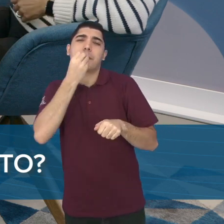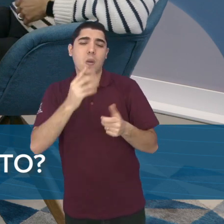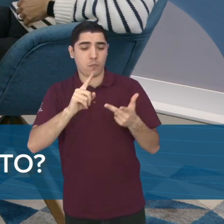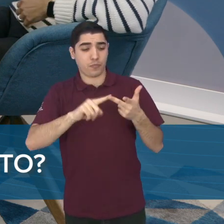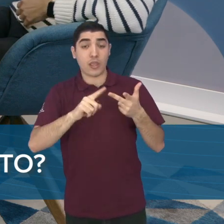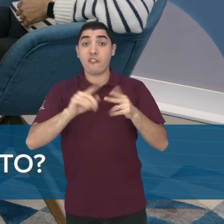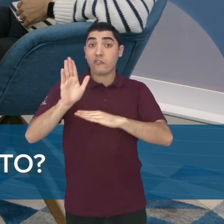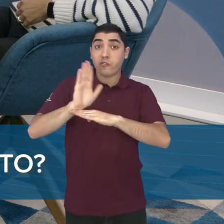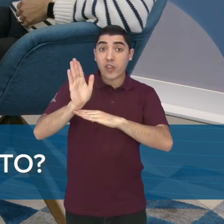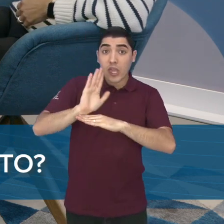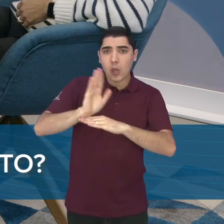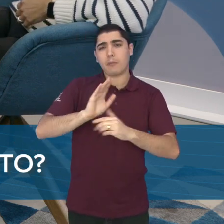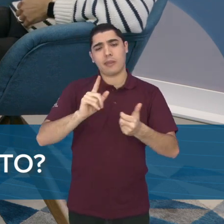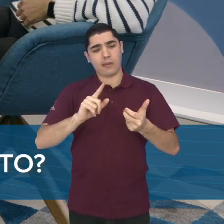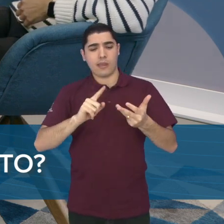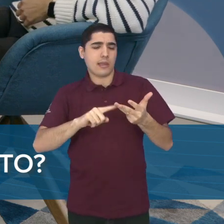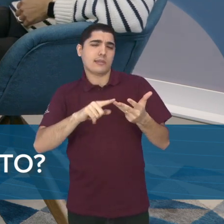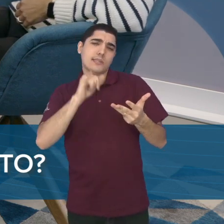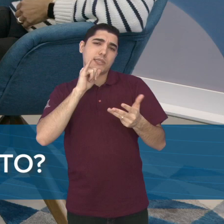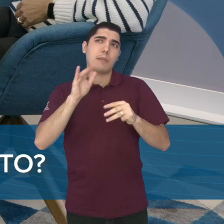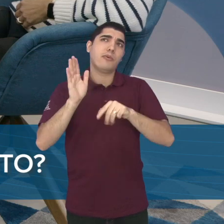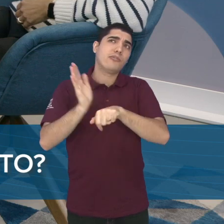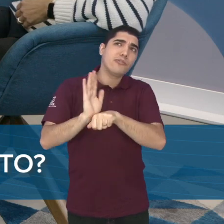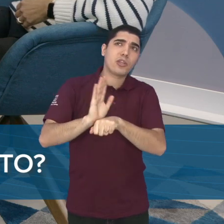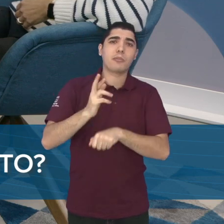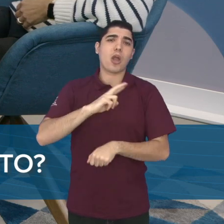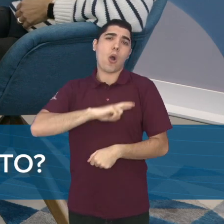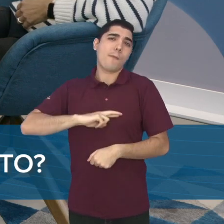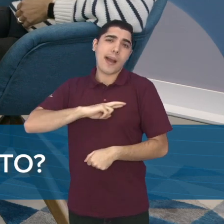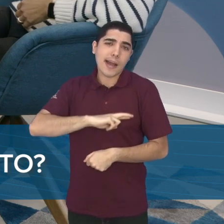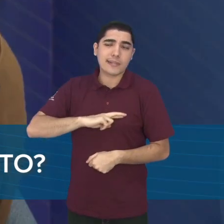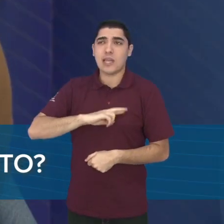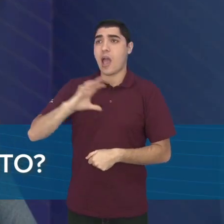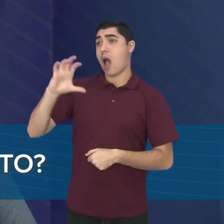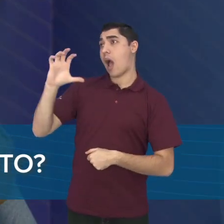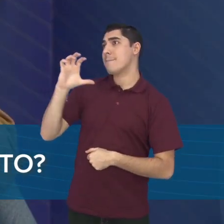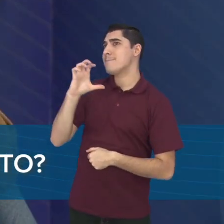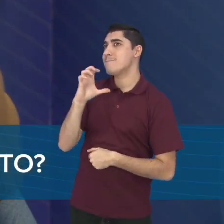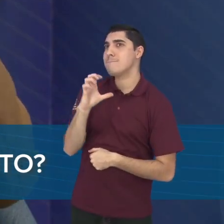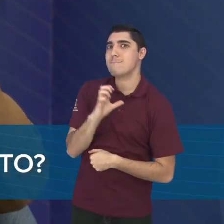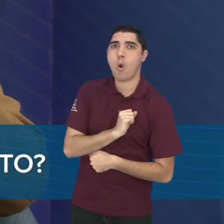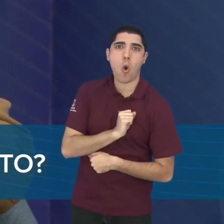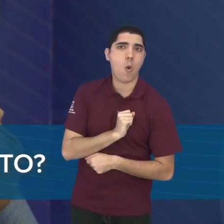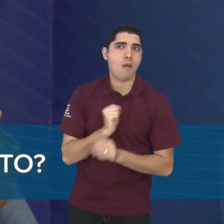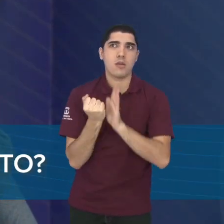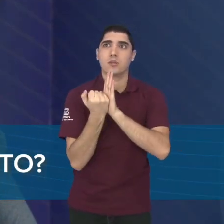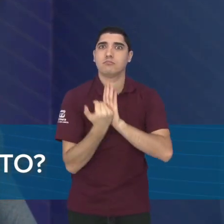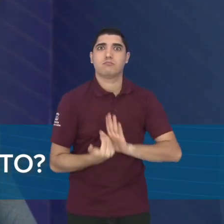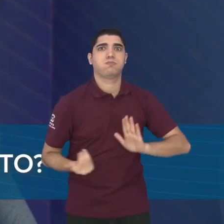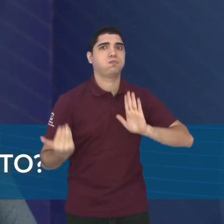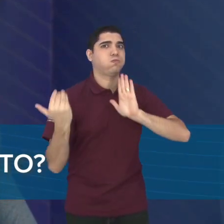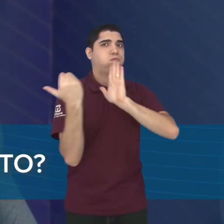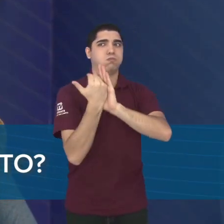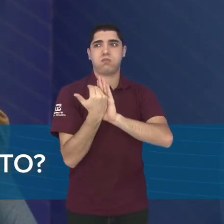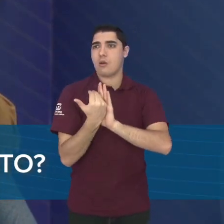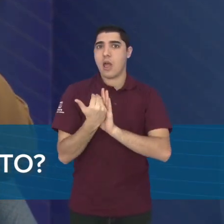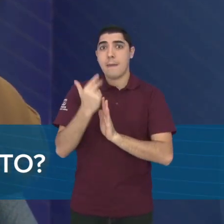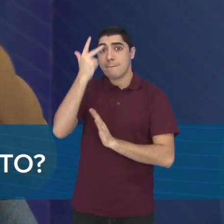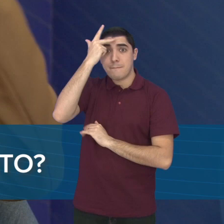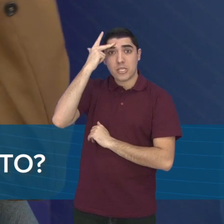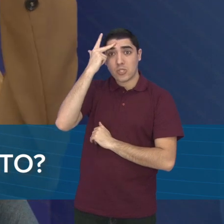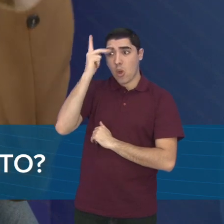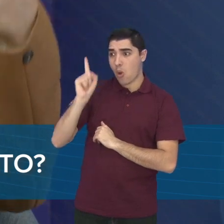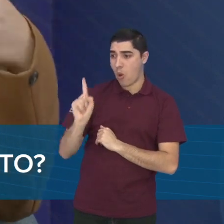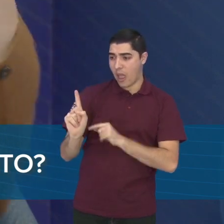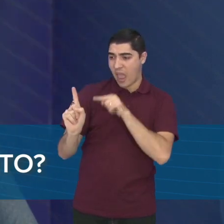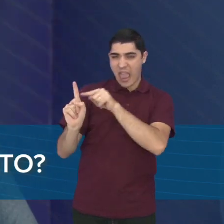pode falar de romances mesmo, né? Paixões avassaladoras, a pessoa né, vai